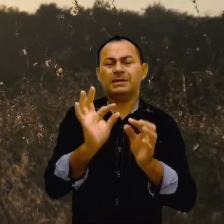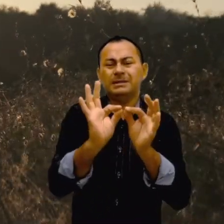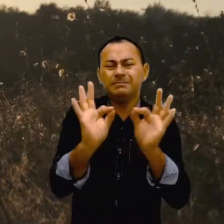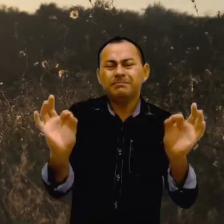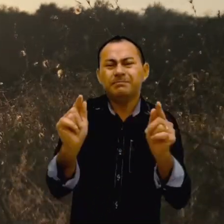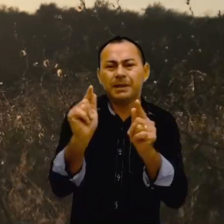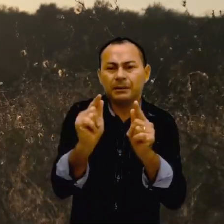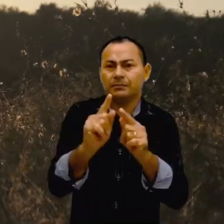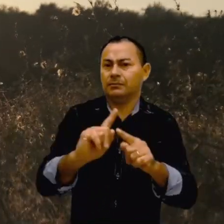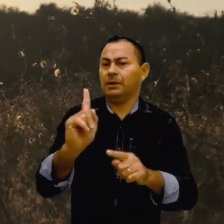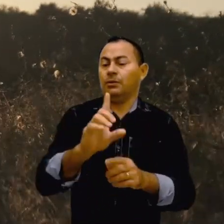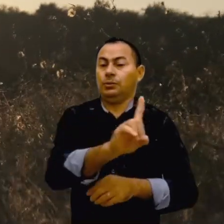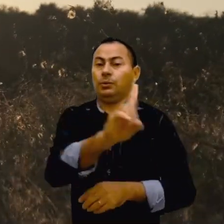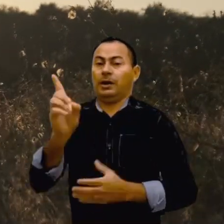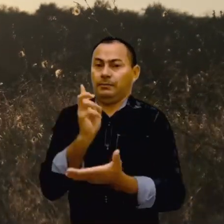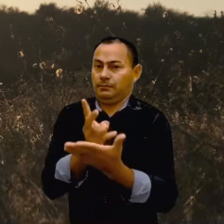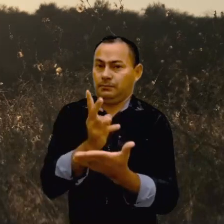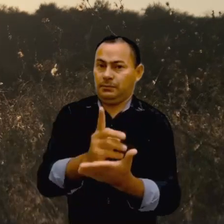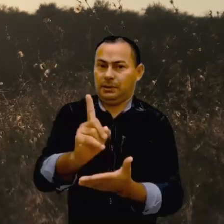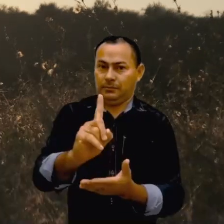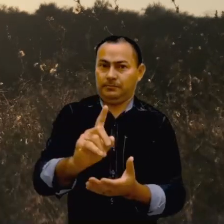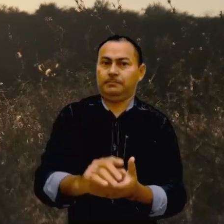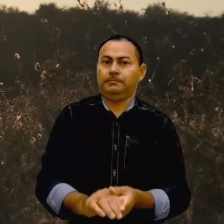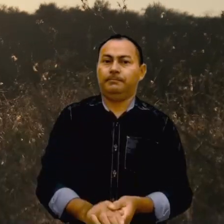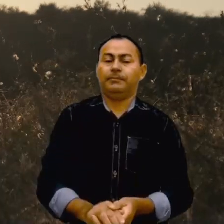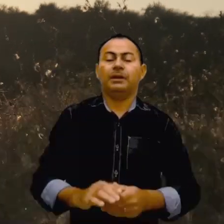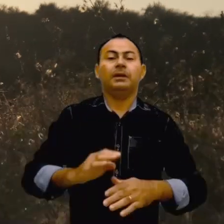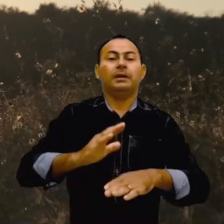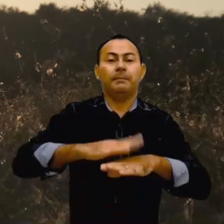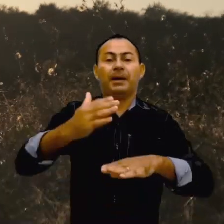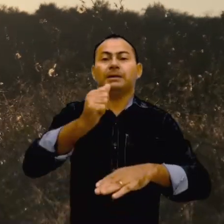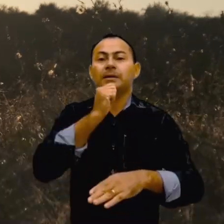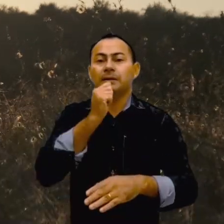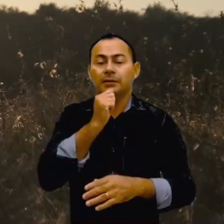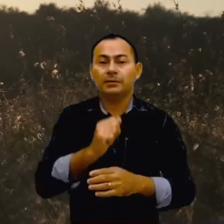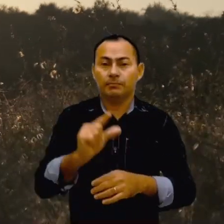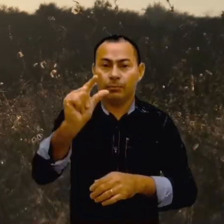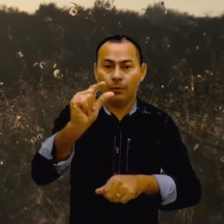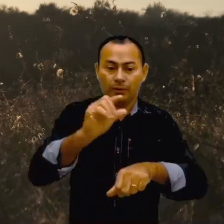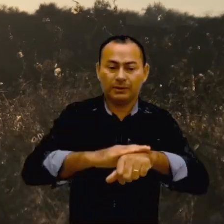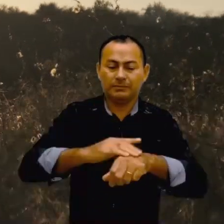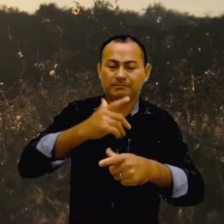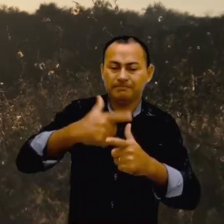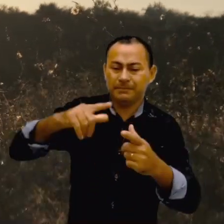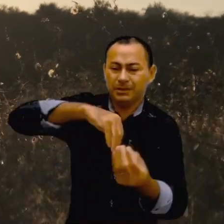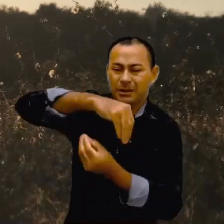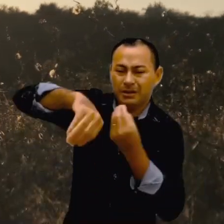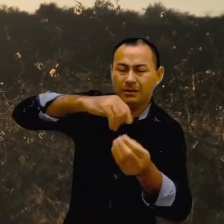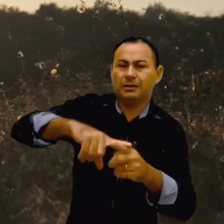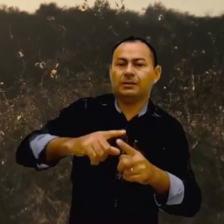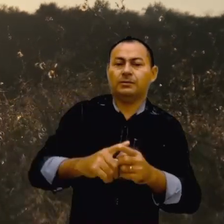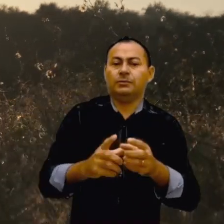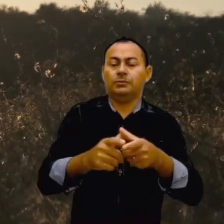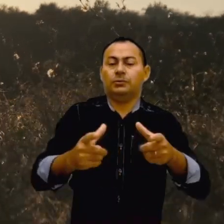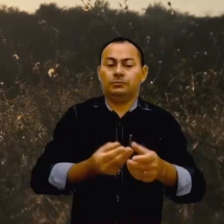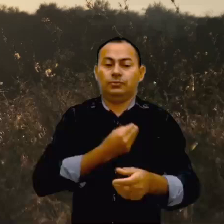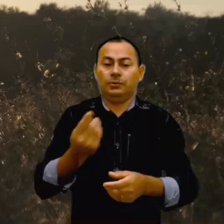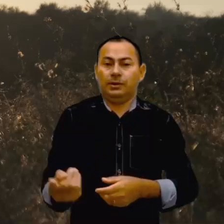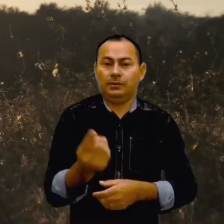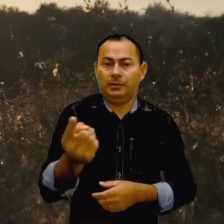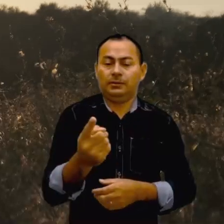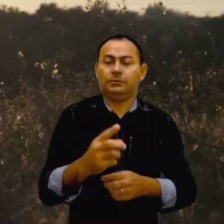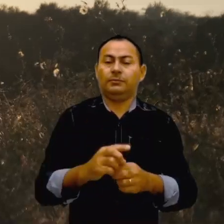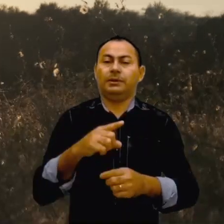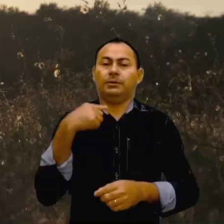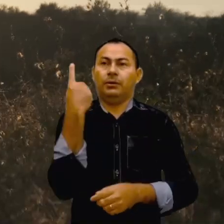são pequenos e não vão durar para sempre. E mais, este curto período de tribulação resultará em bênçãos